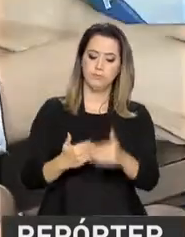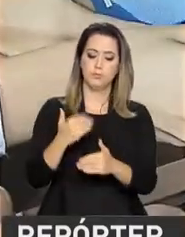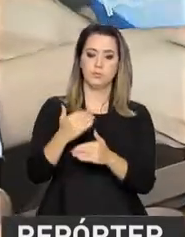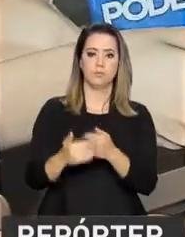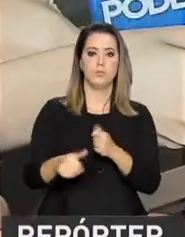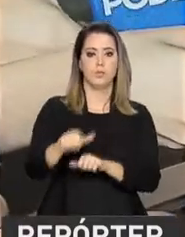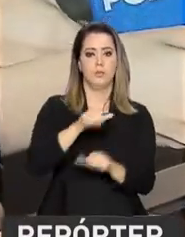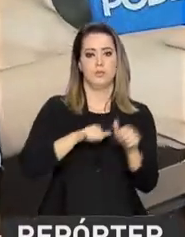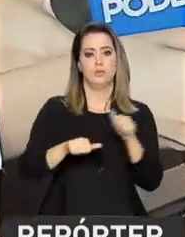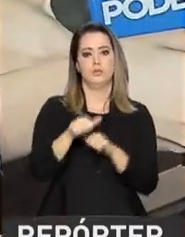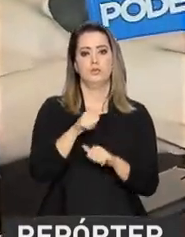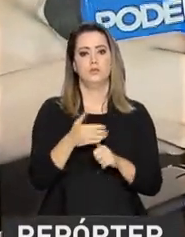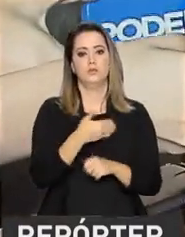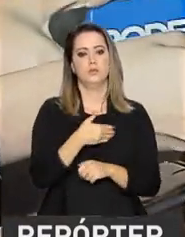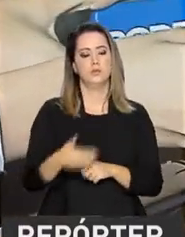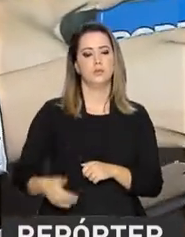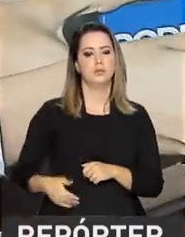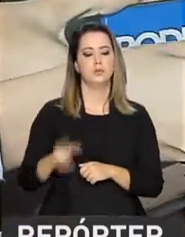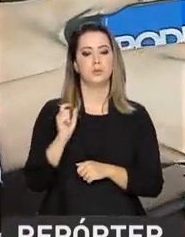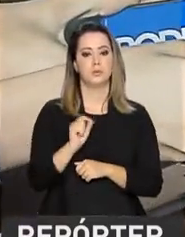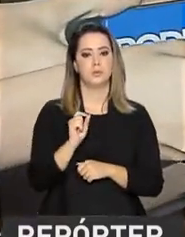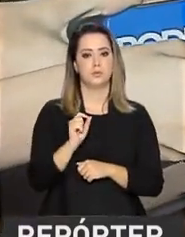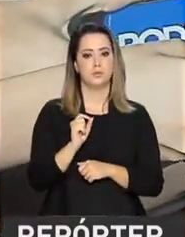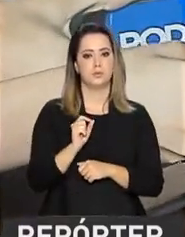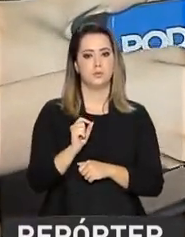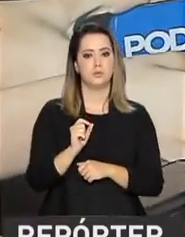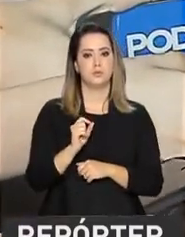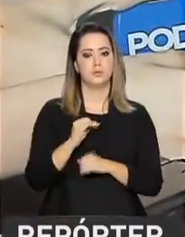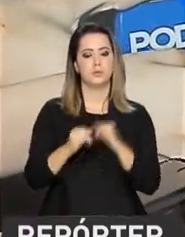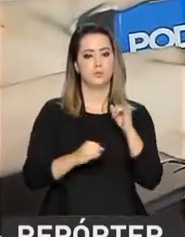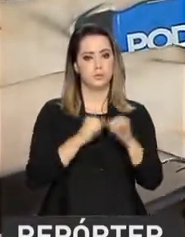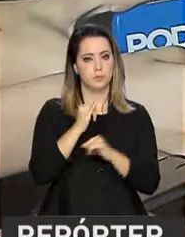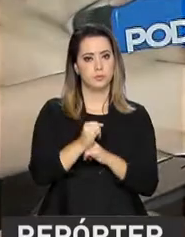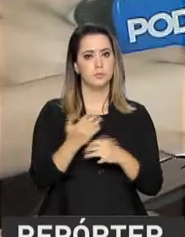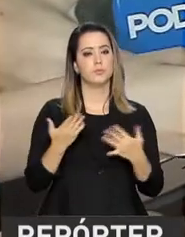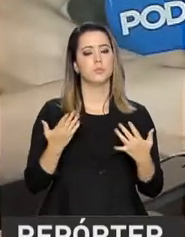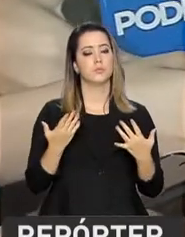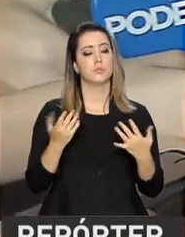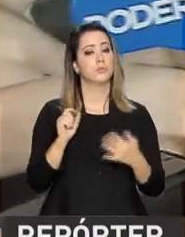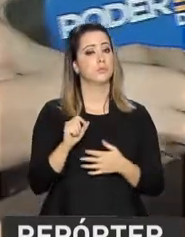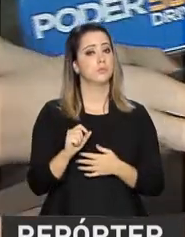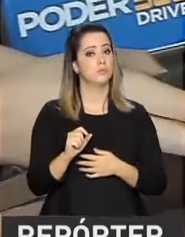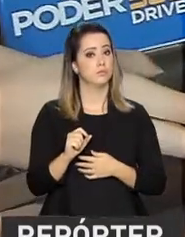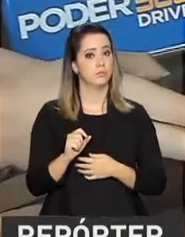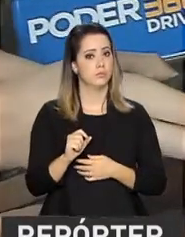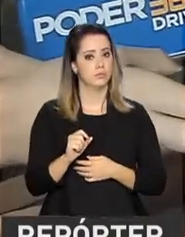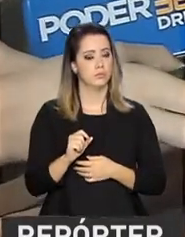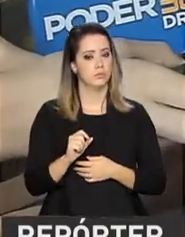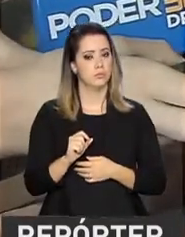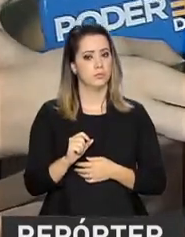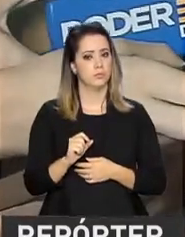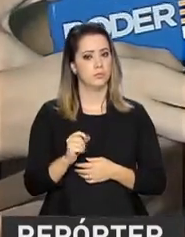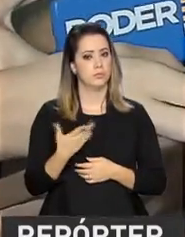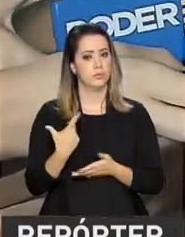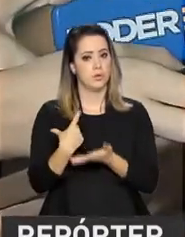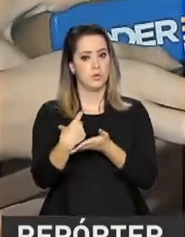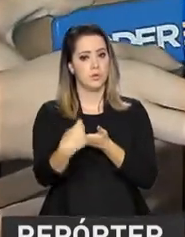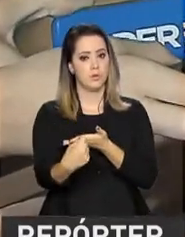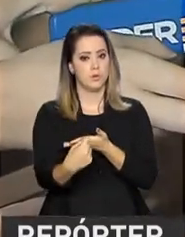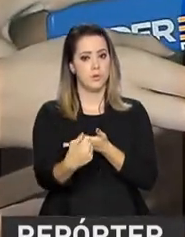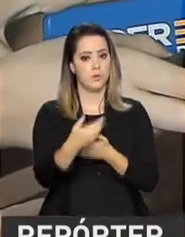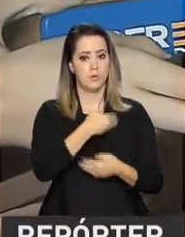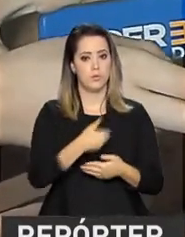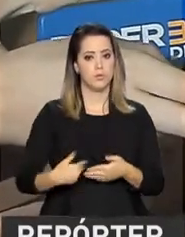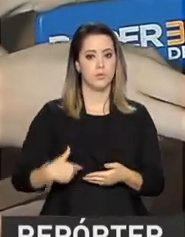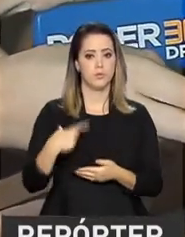converteu o governo governo e digital governo que passai das